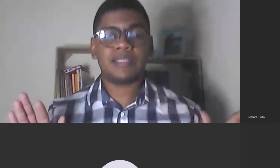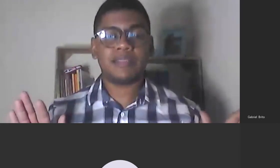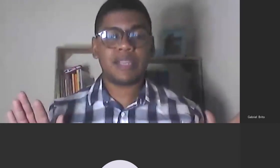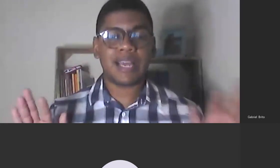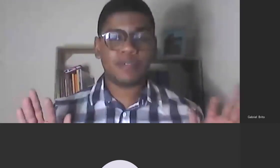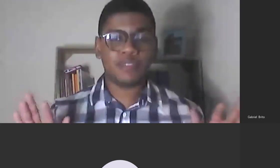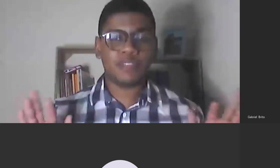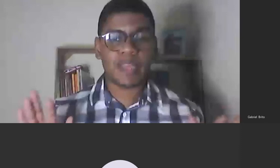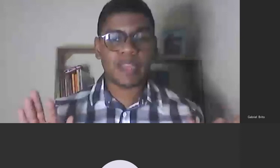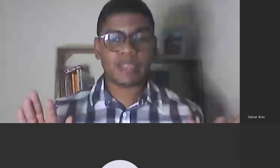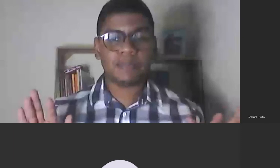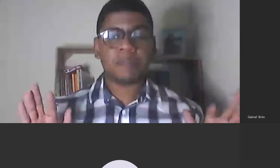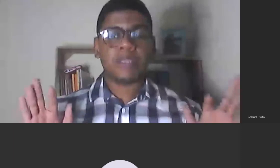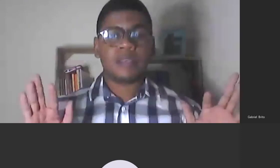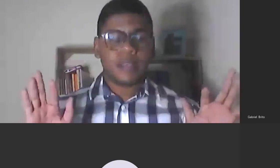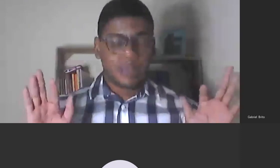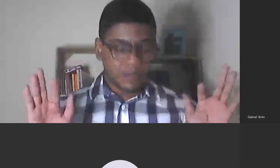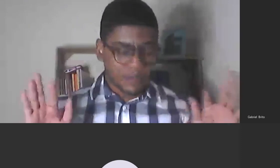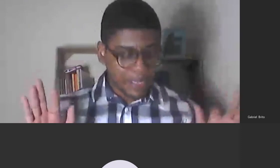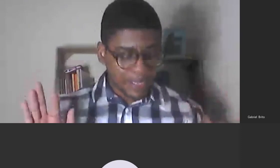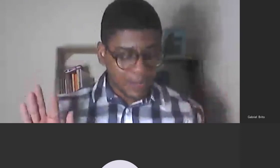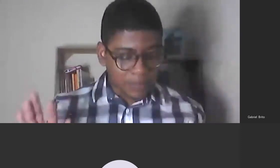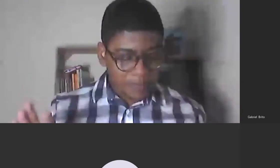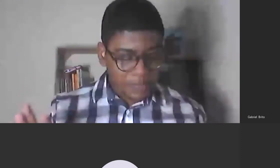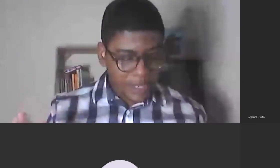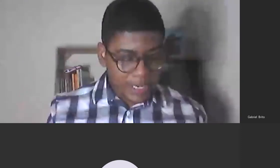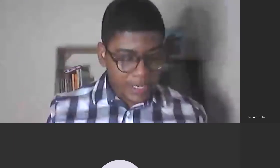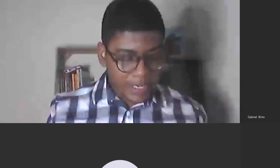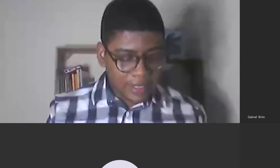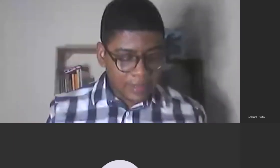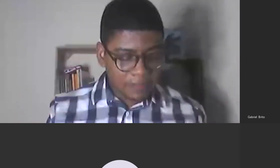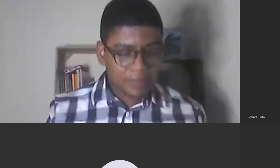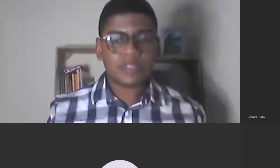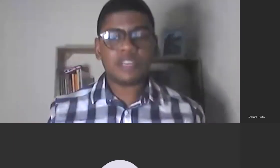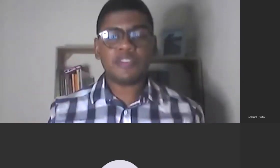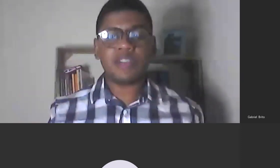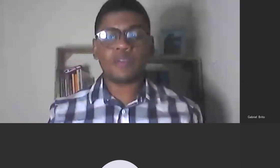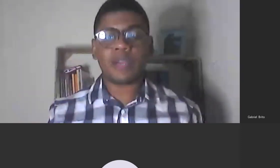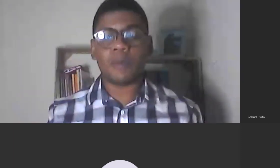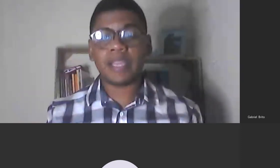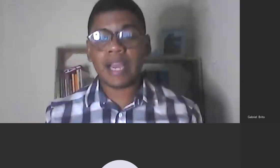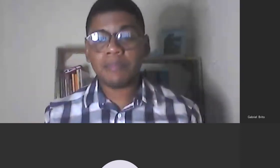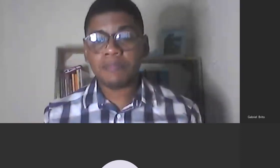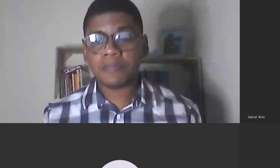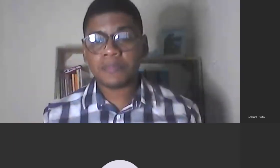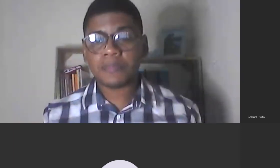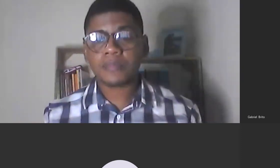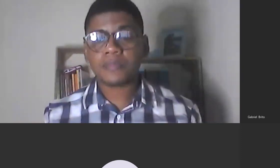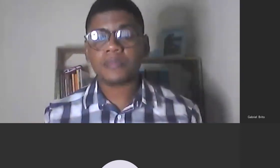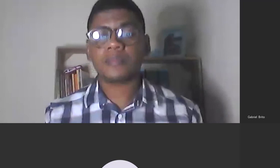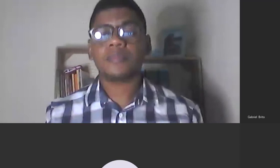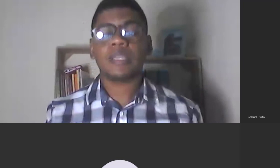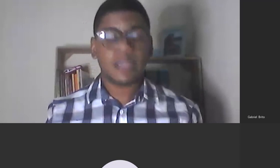Ok, Larissa, obrigado pelo feedback. Vamos lá, então. Já falamos sobre